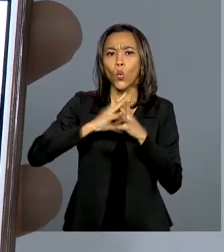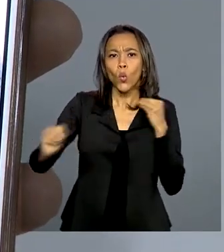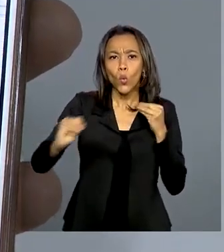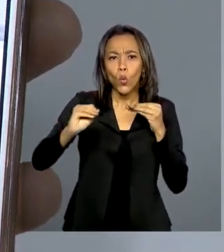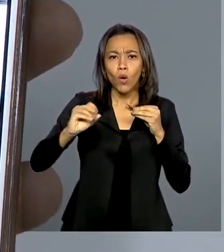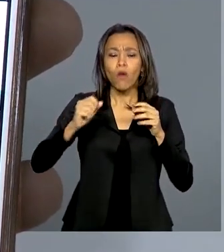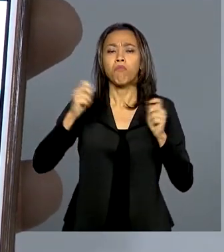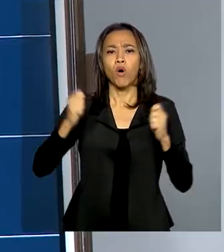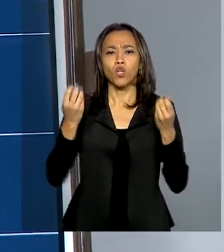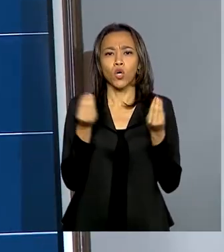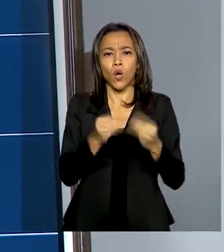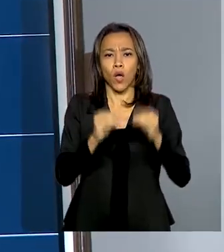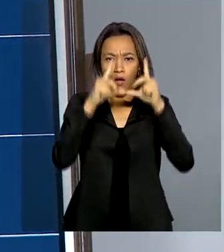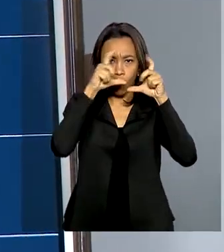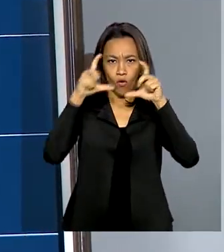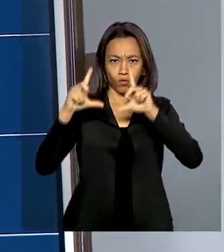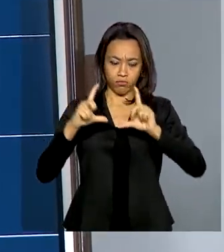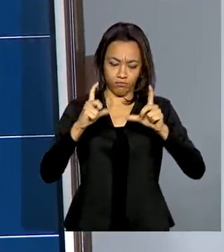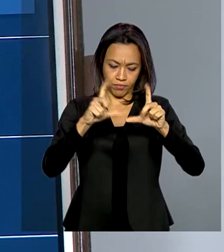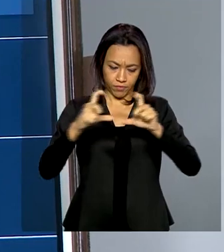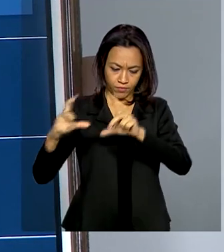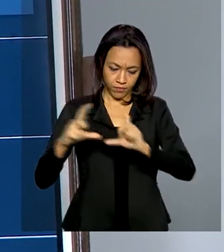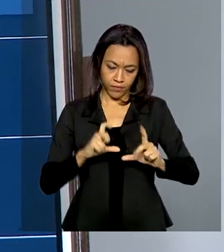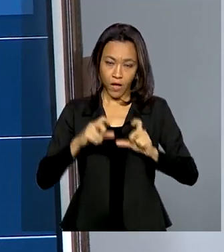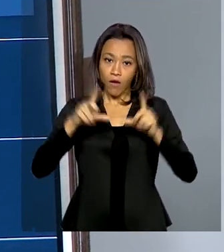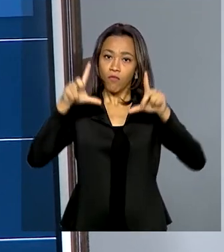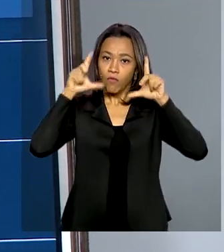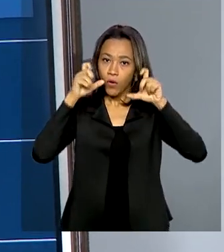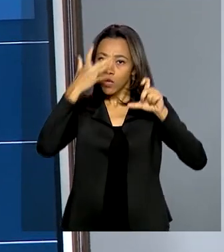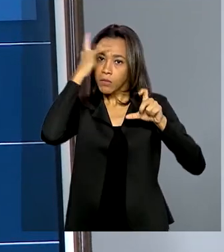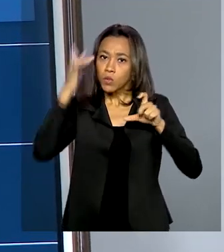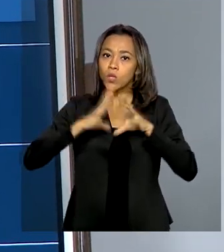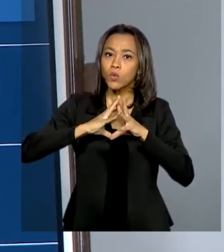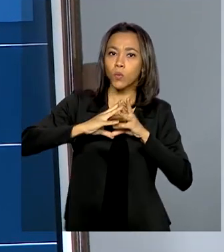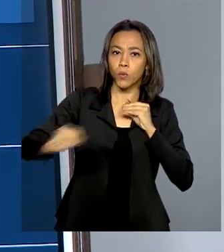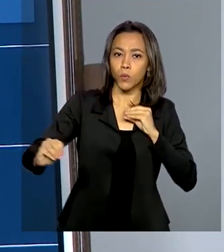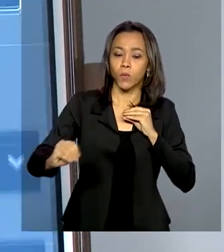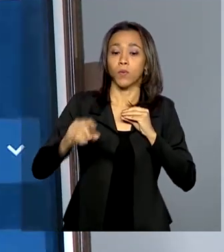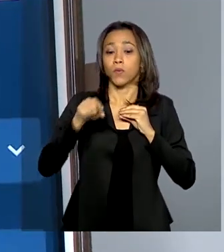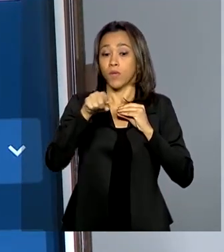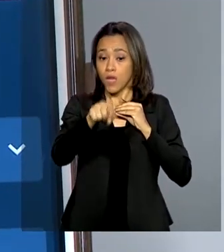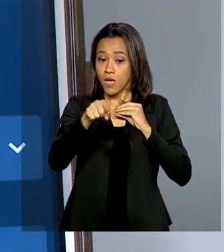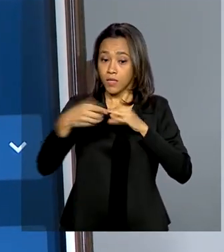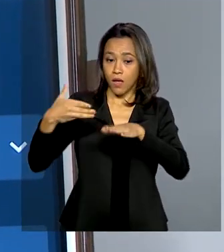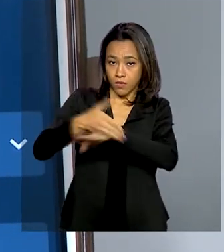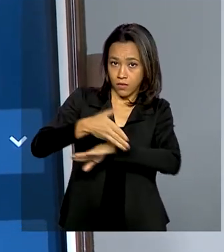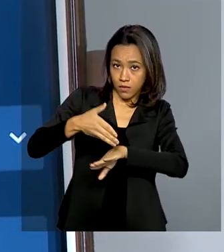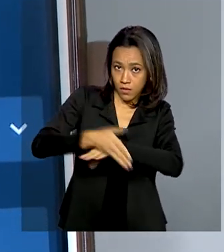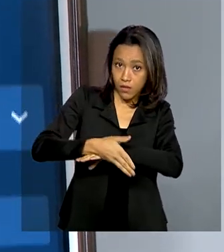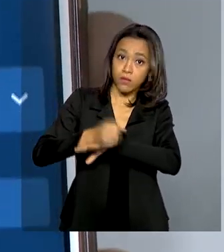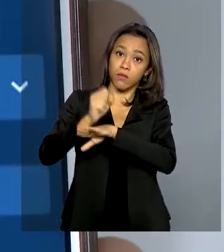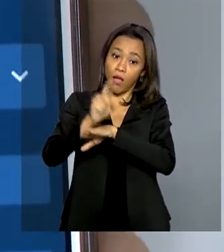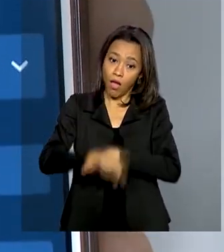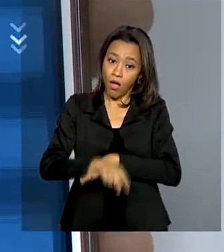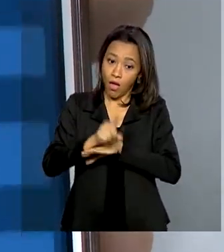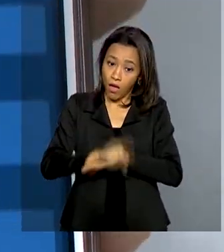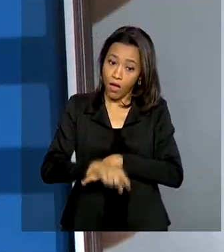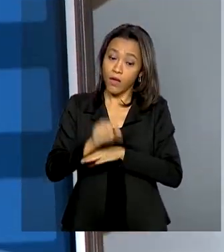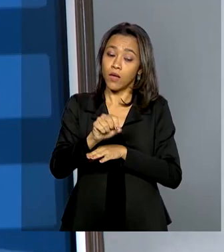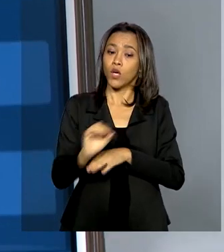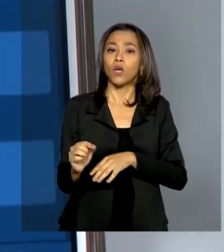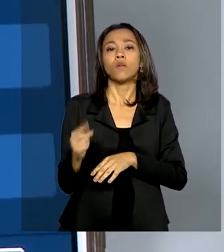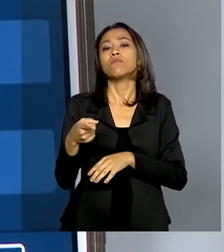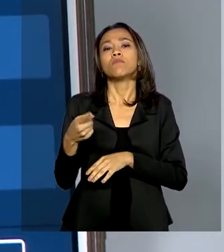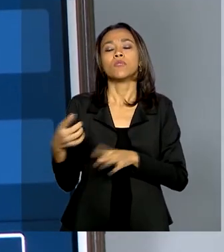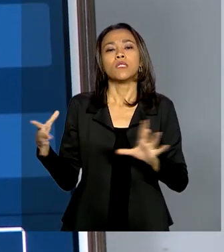inserir fotos e informações da pessoa desaparecida. O acesso ao Sinesp Cidadão é por meio de login único